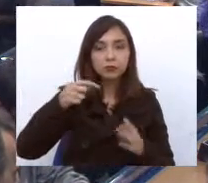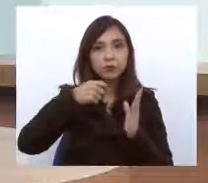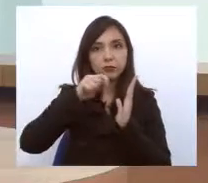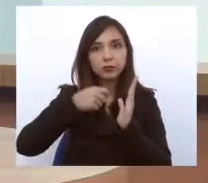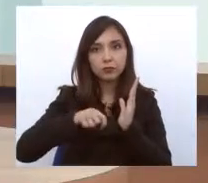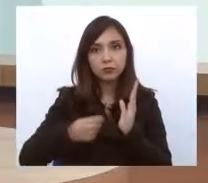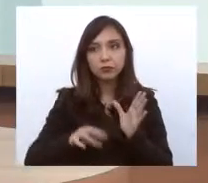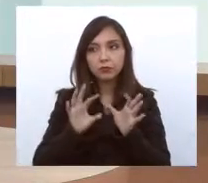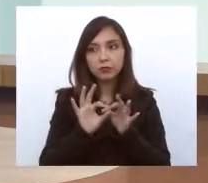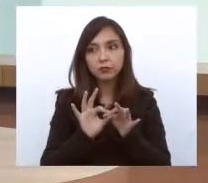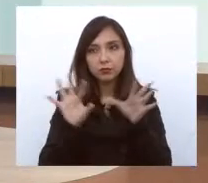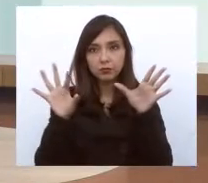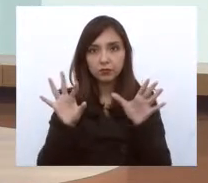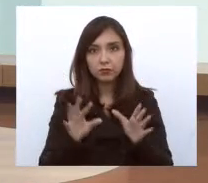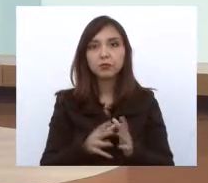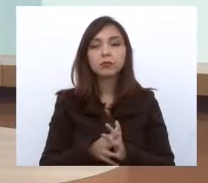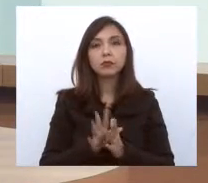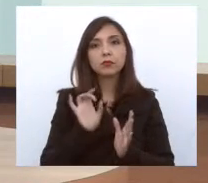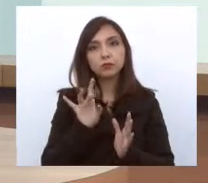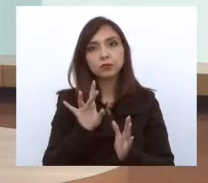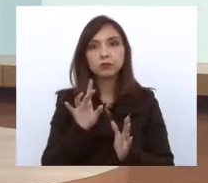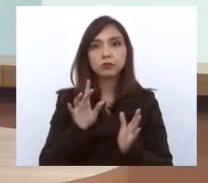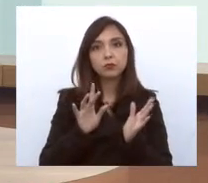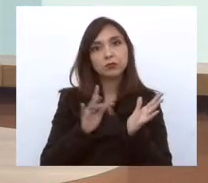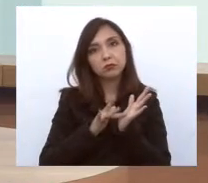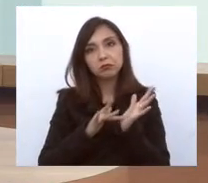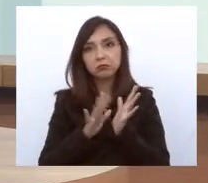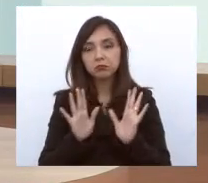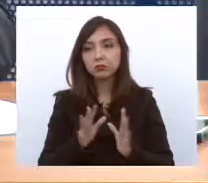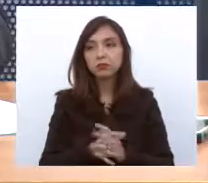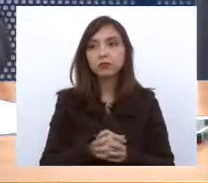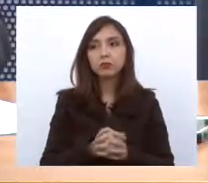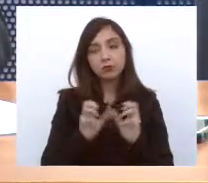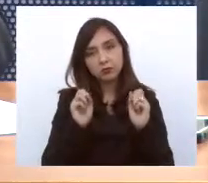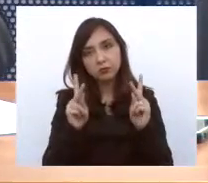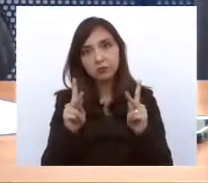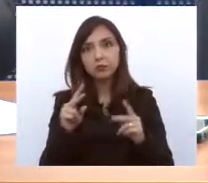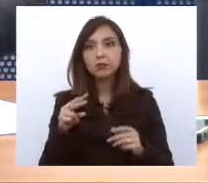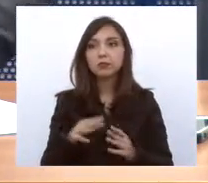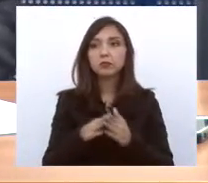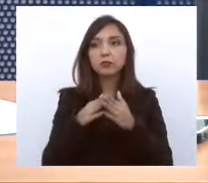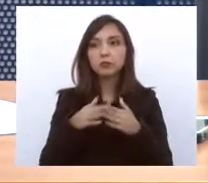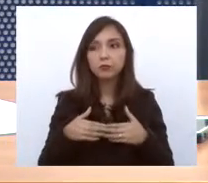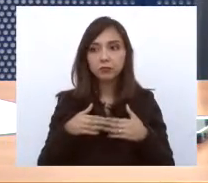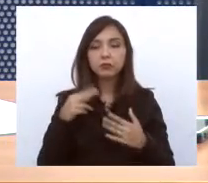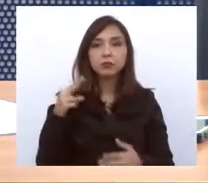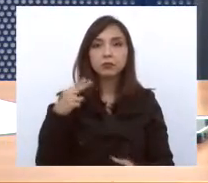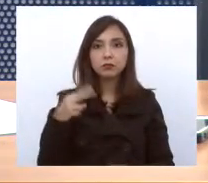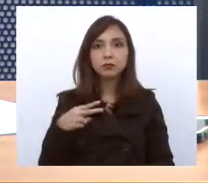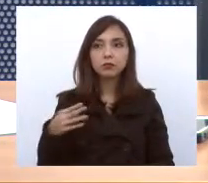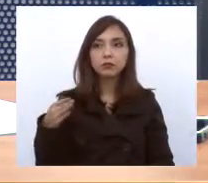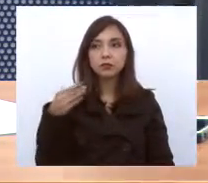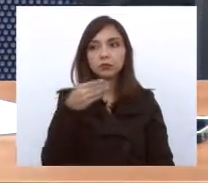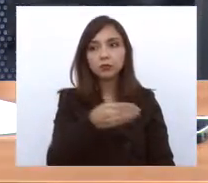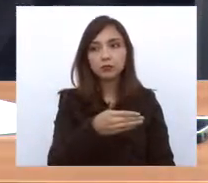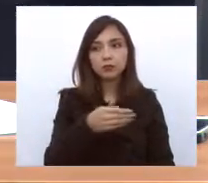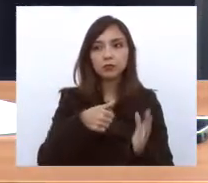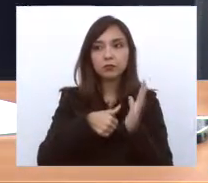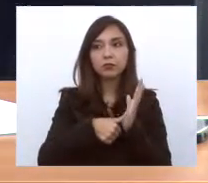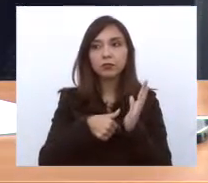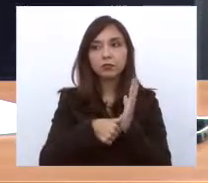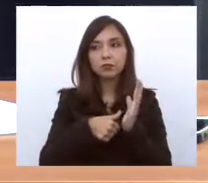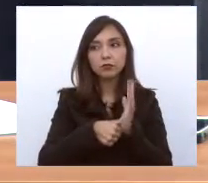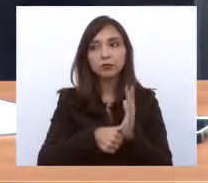sejam deliberados simbolicamente. Deferido, vereador. Solicito aos vereadores que dirigam aos seminais para o